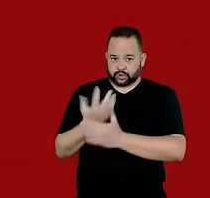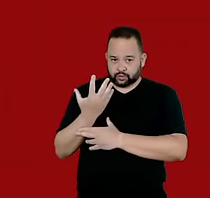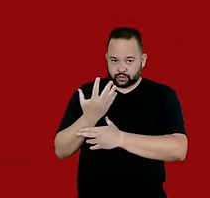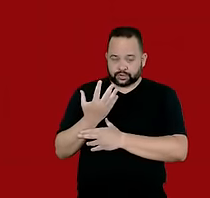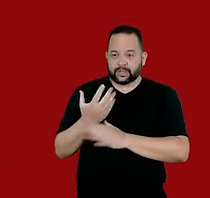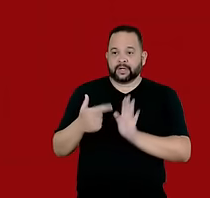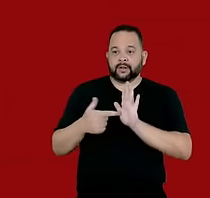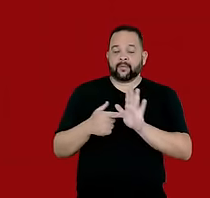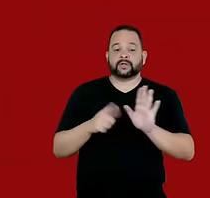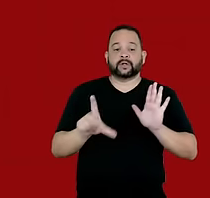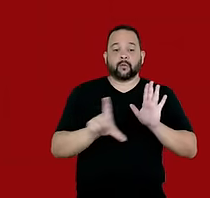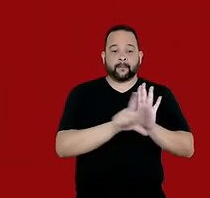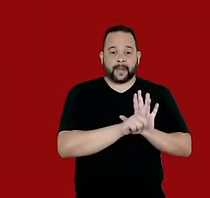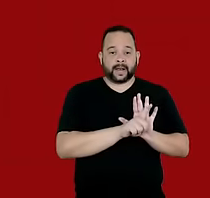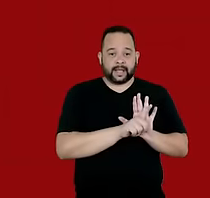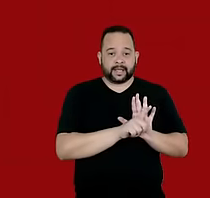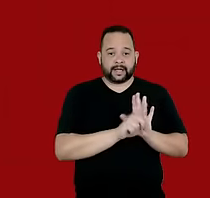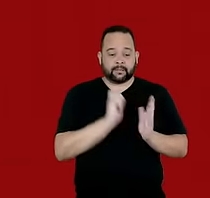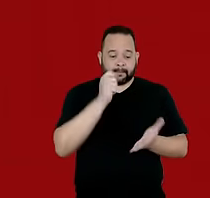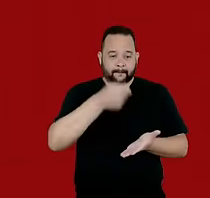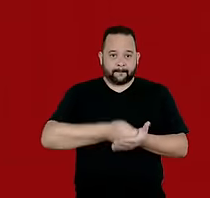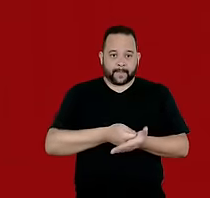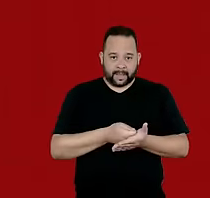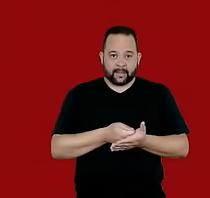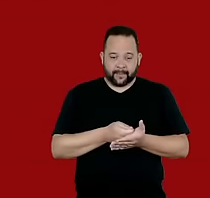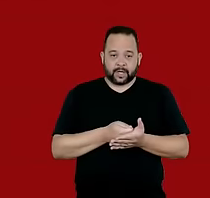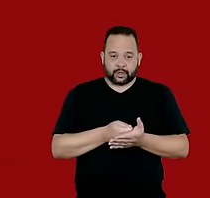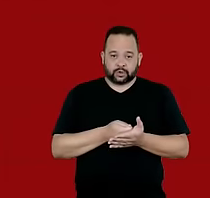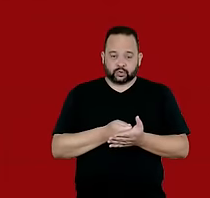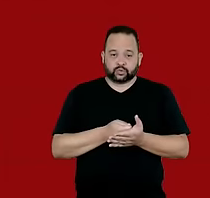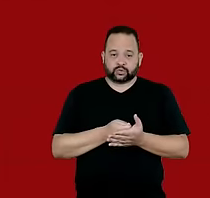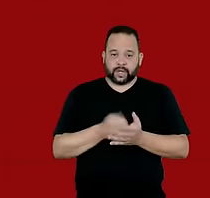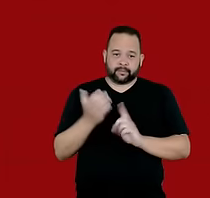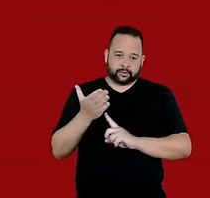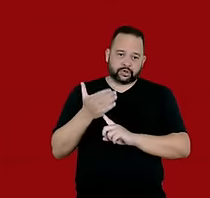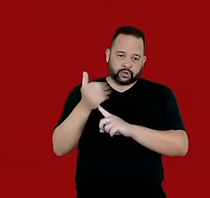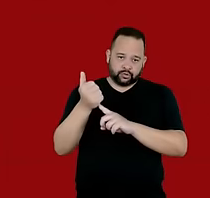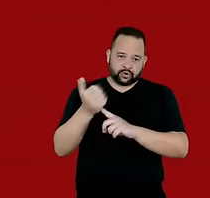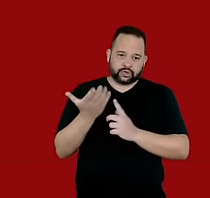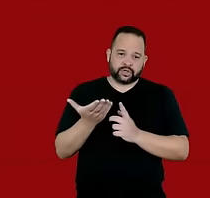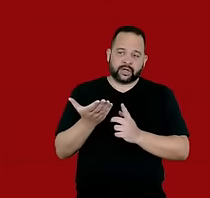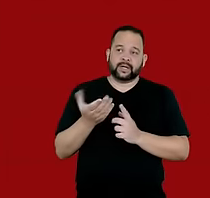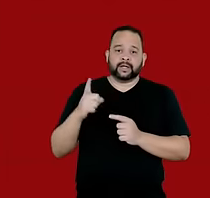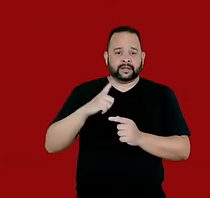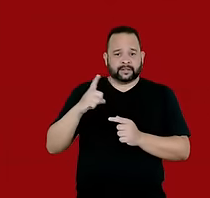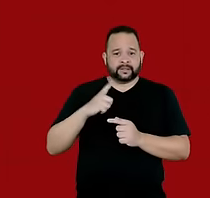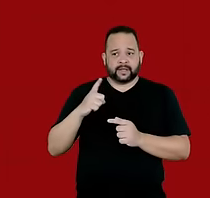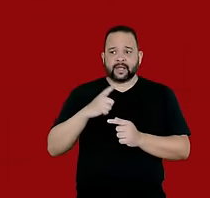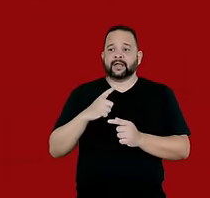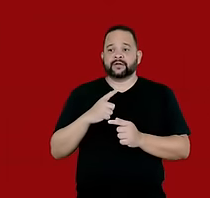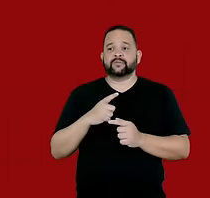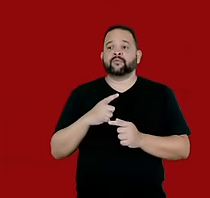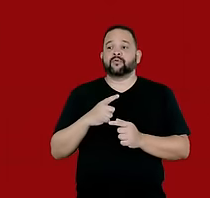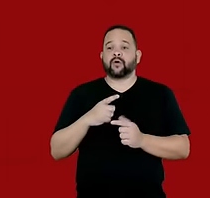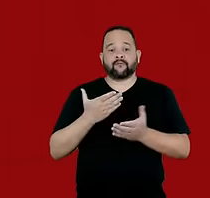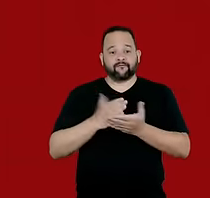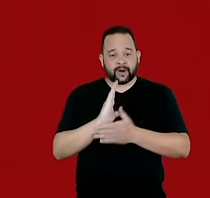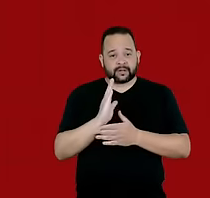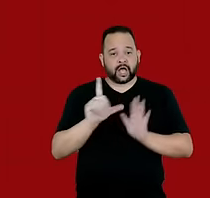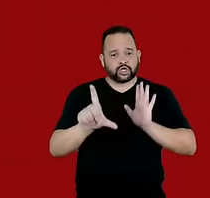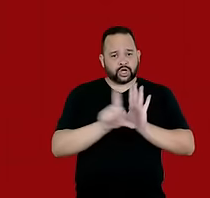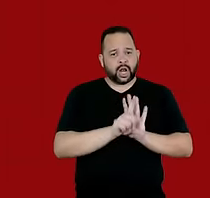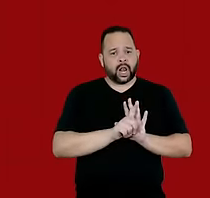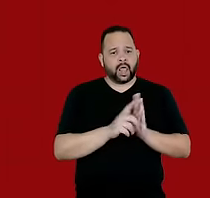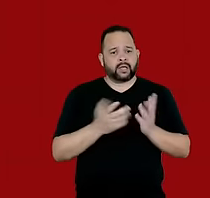pagamento eh eletrônico que gerou digital que gerou aquele contrato ele tem validade legal então fica muito mais barato você fazer registro